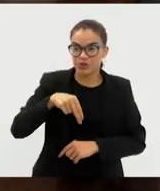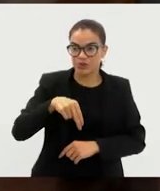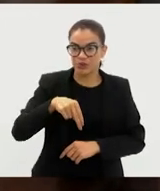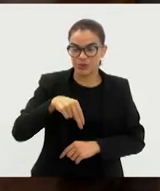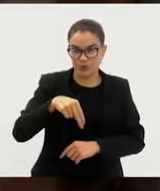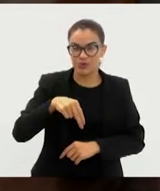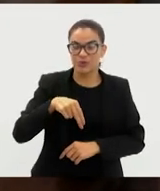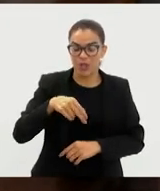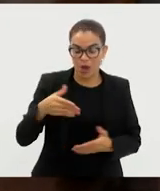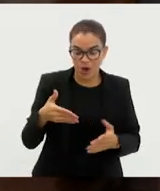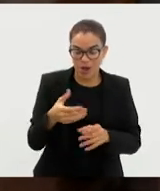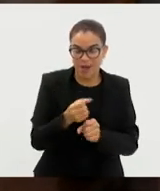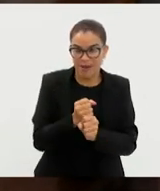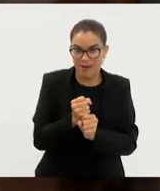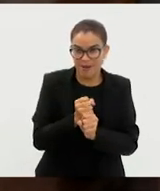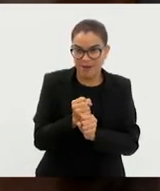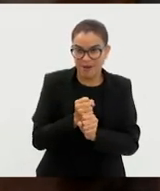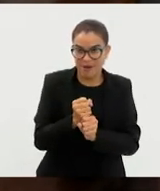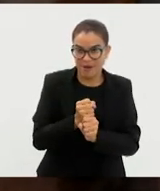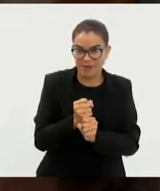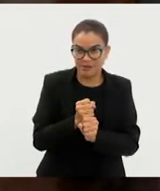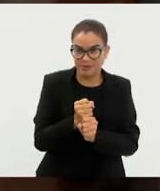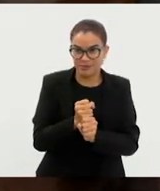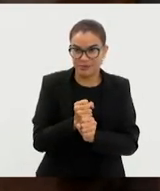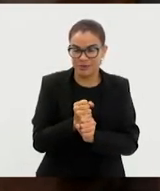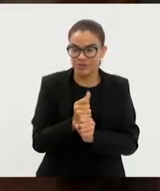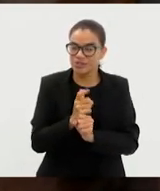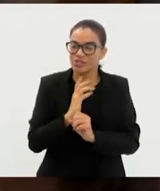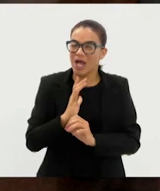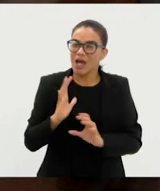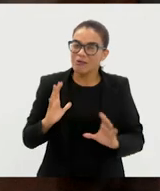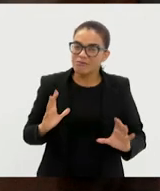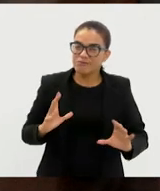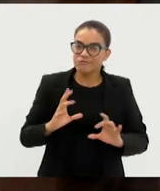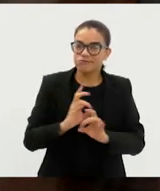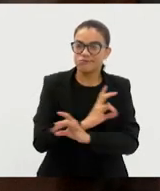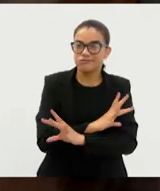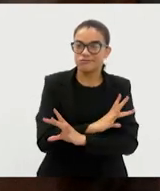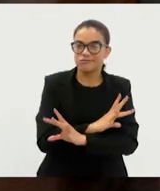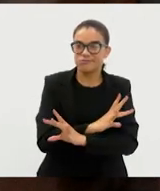ano, nós temos completando